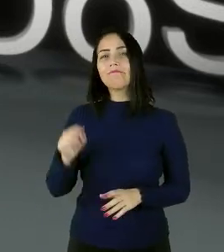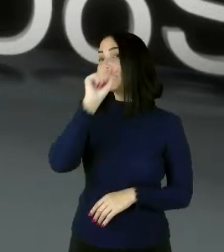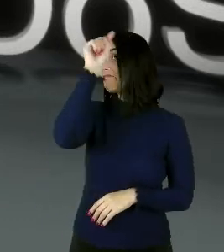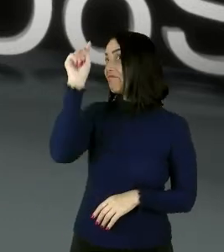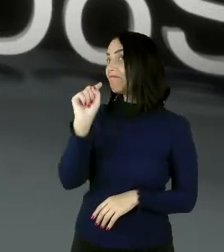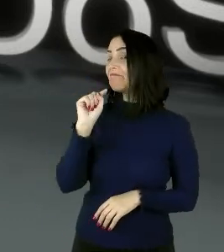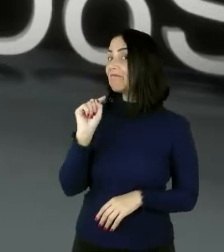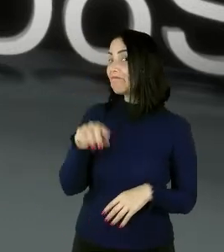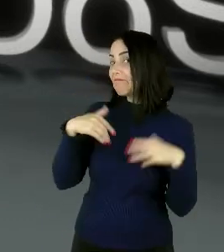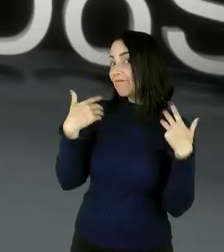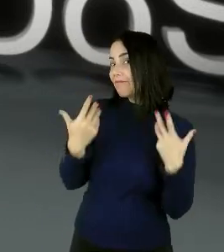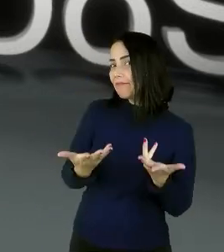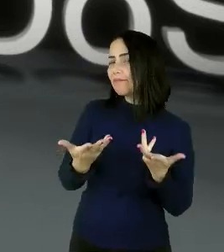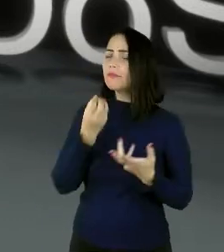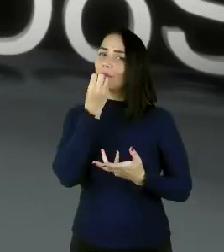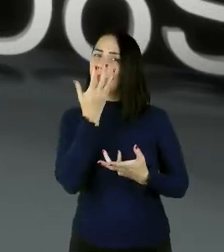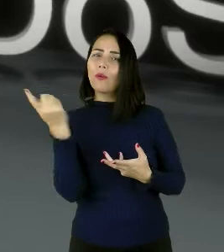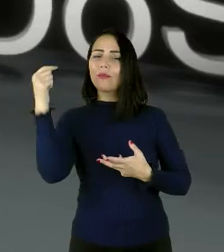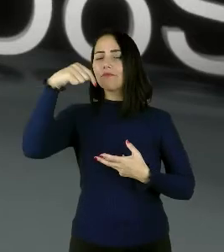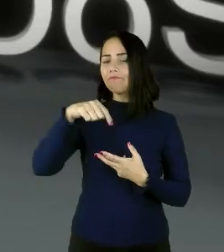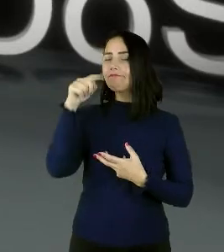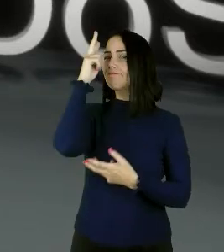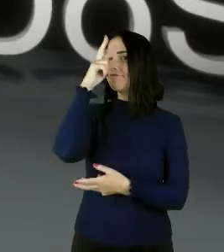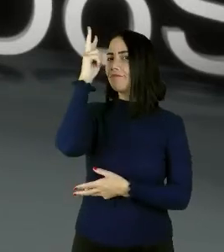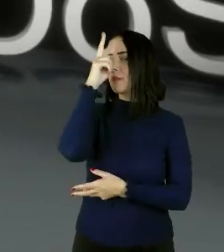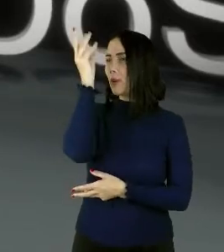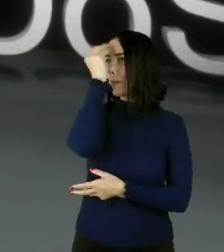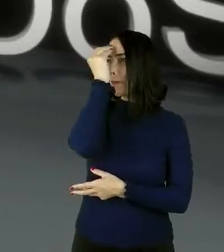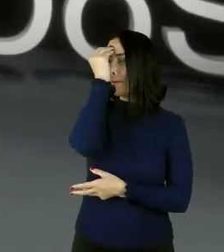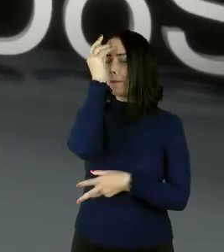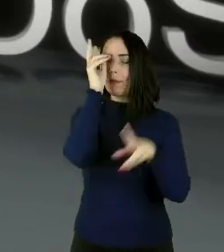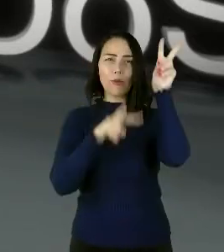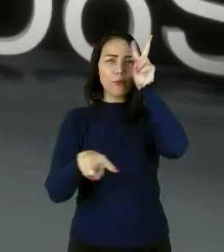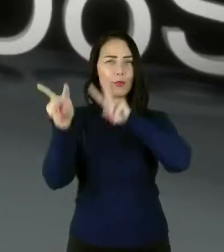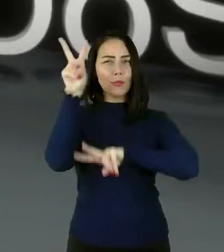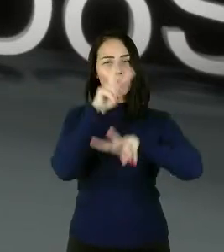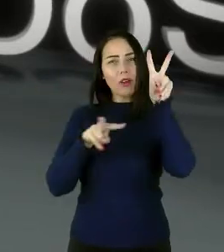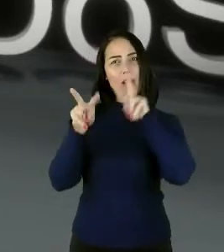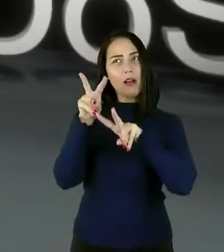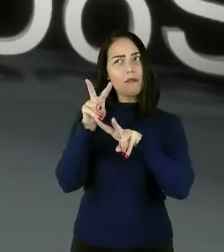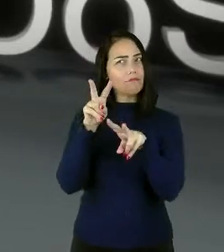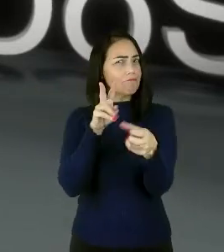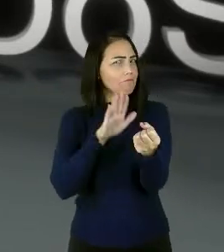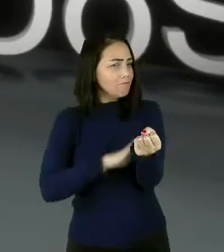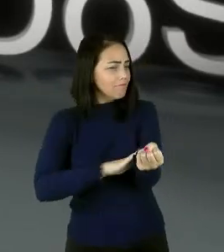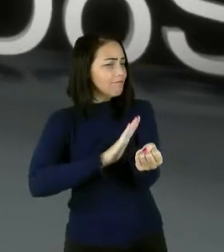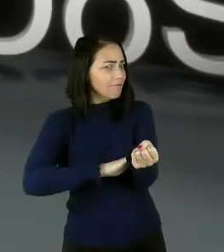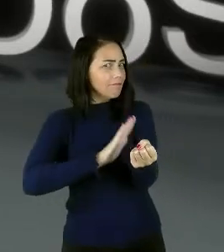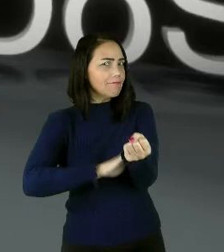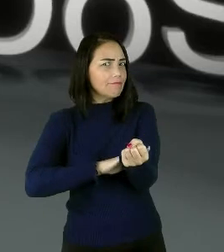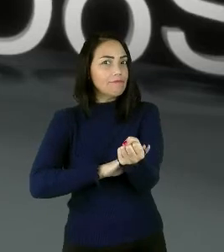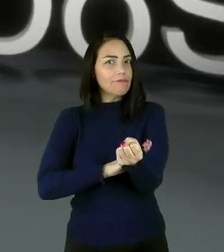Ah que bom estar aqui partilhar a respeito de memórias visuais e uma pequena Obsessão não tão pequena assim